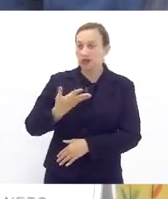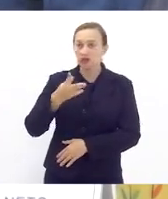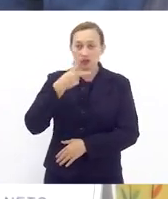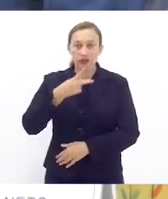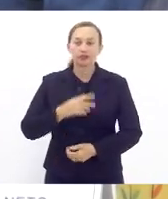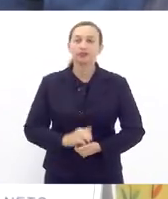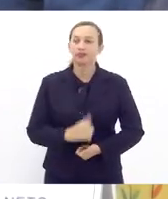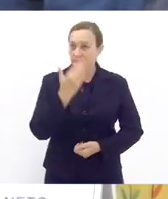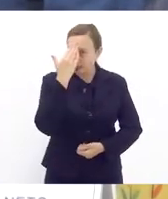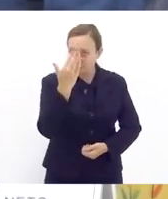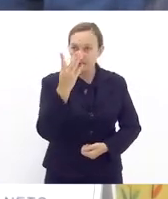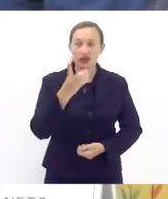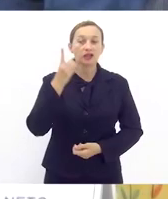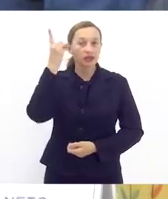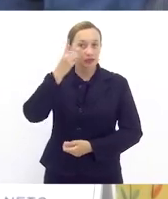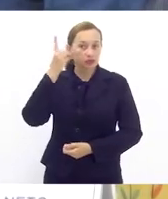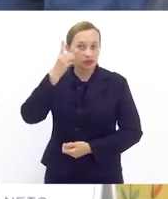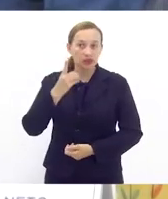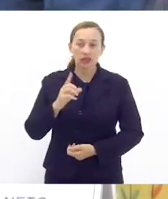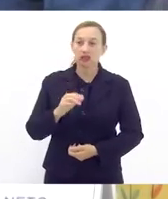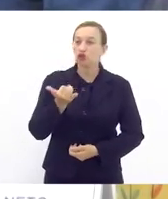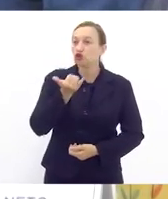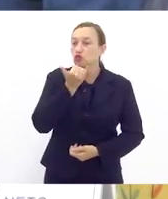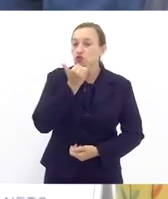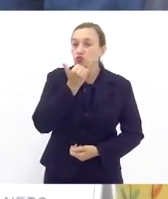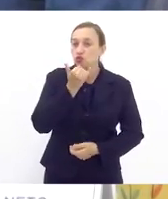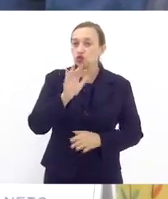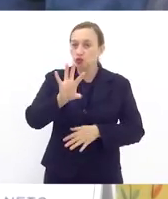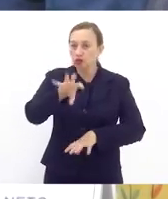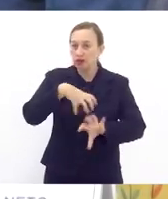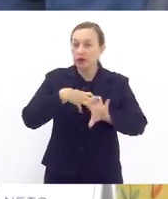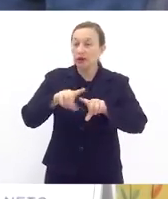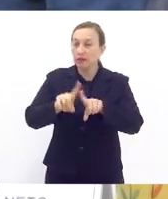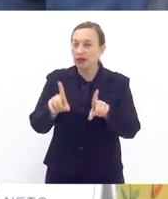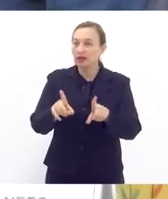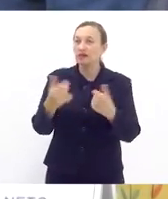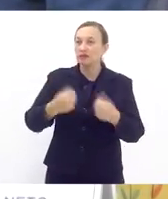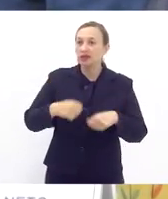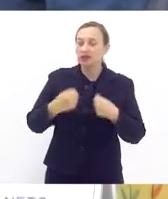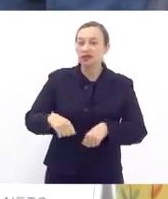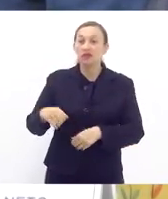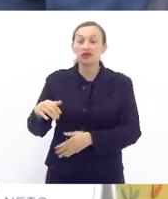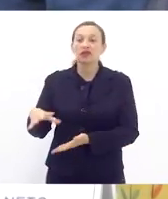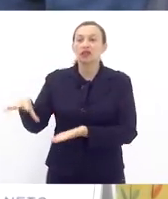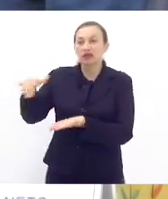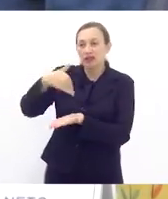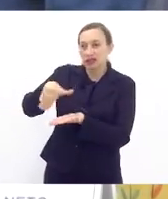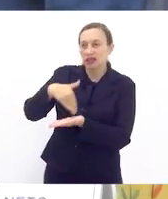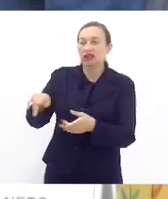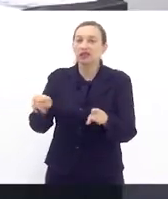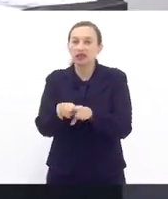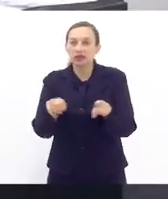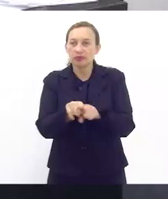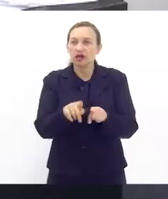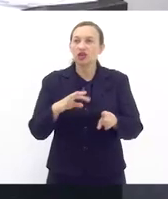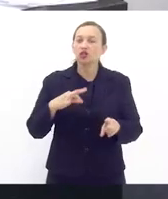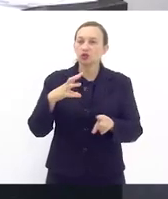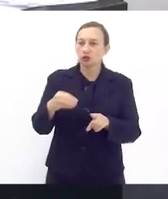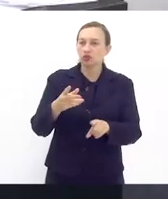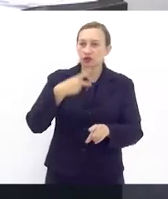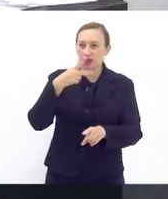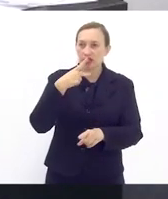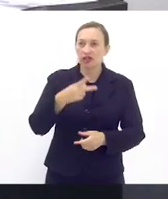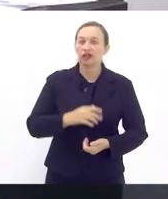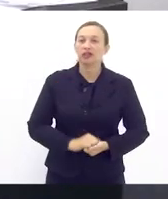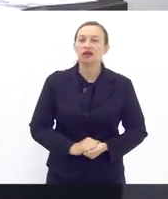Obrigada deputada desculpa antipatia mas a gente precisa ouvir a secretaria eu quero muito ouvir todos os organismos que estão aqui